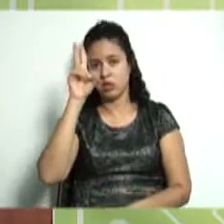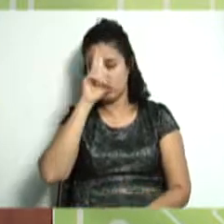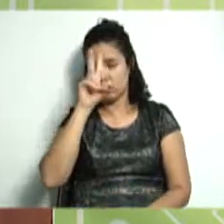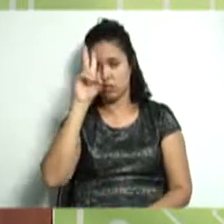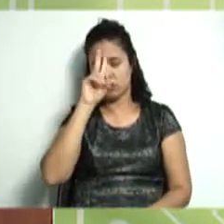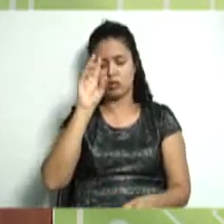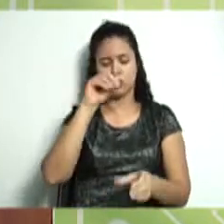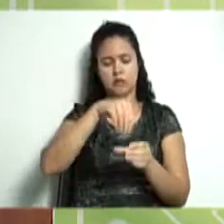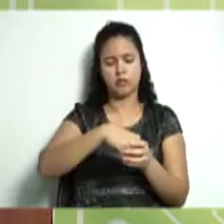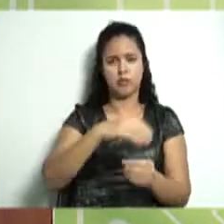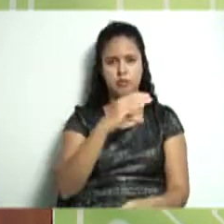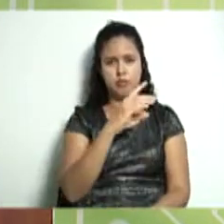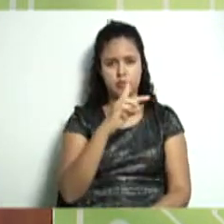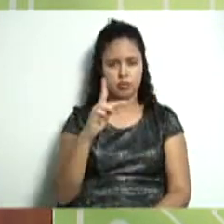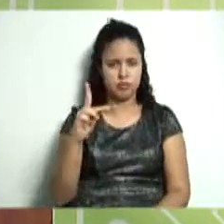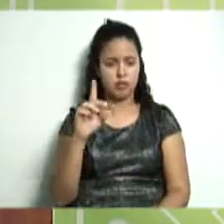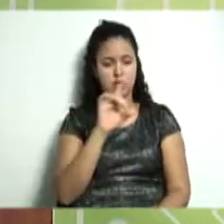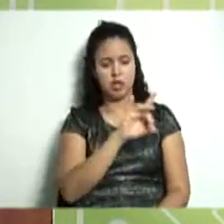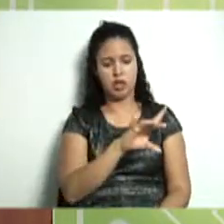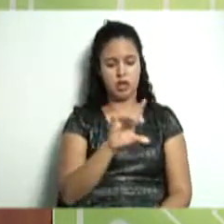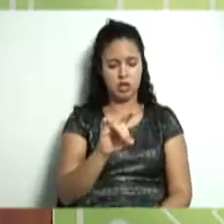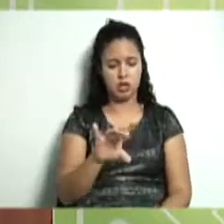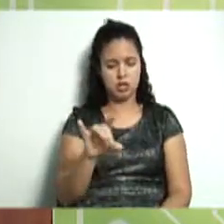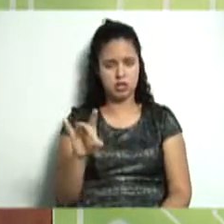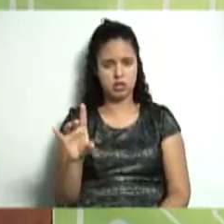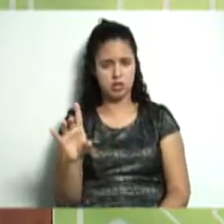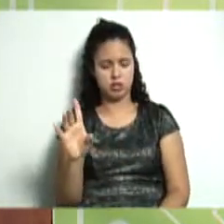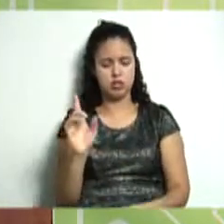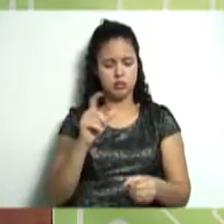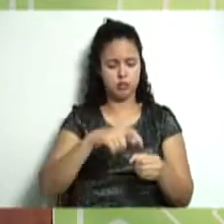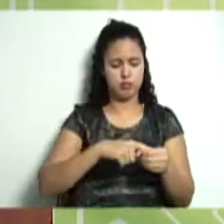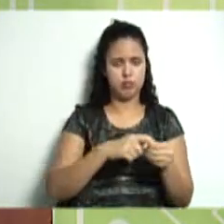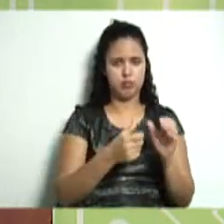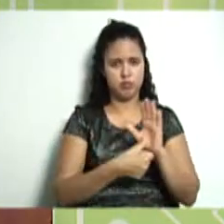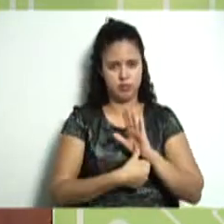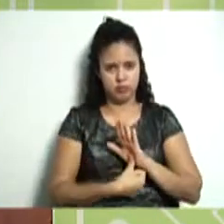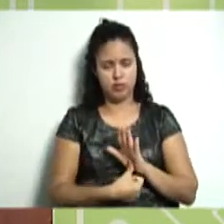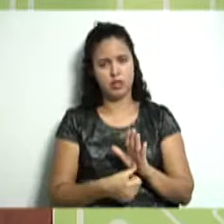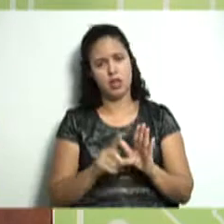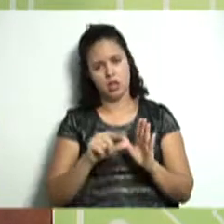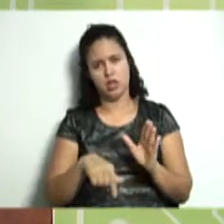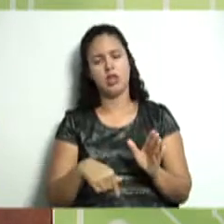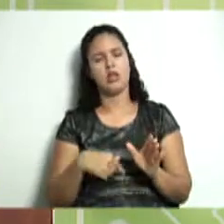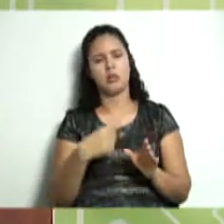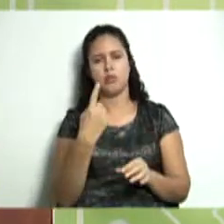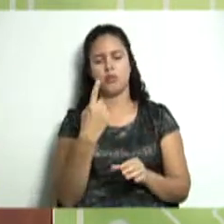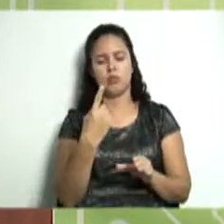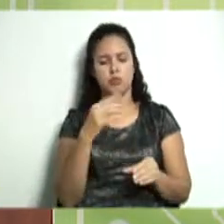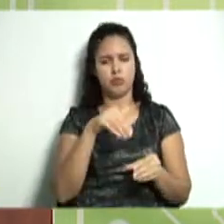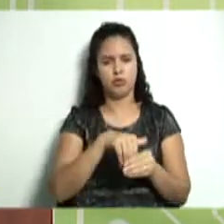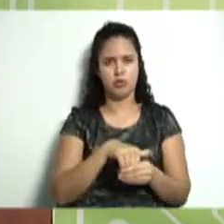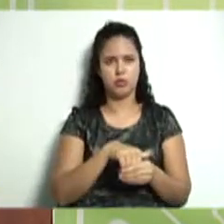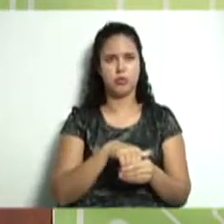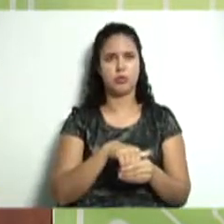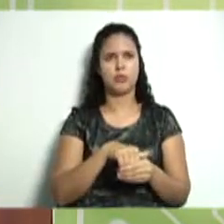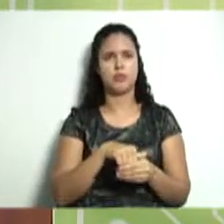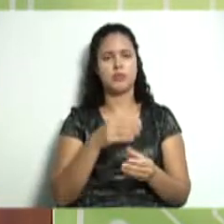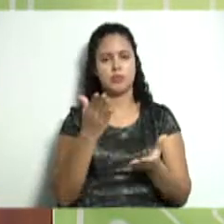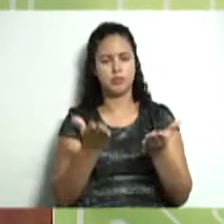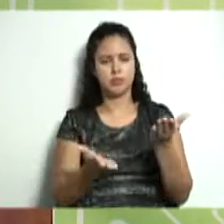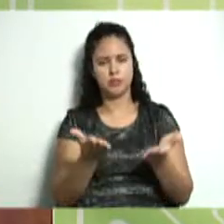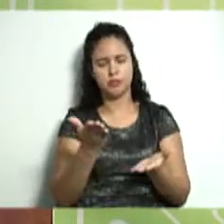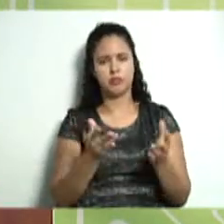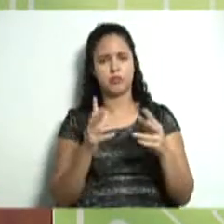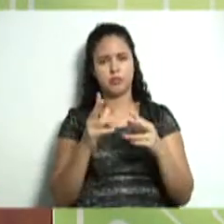na cooperativa, cada cooperado é um voto. Um cooperado, um voto. Então, os pesos são